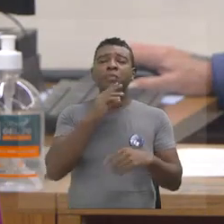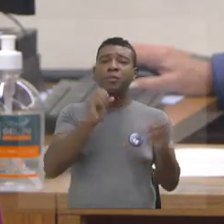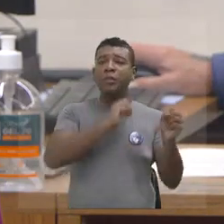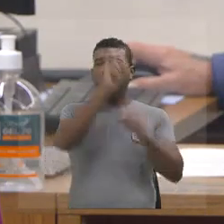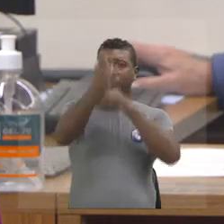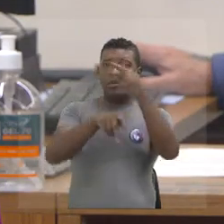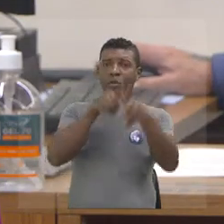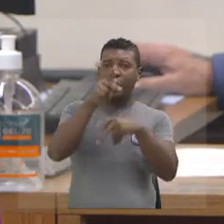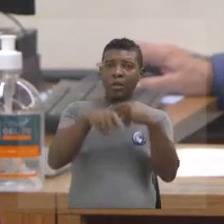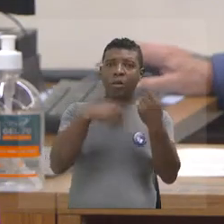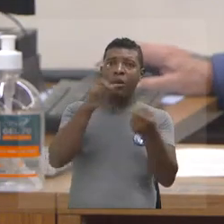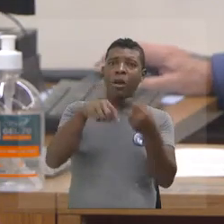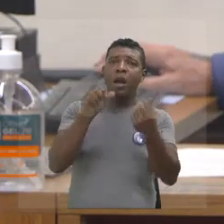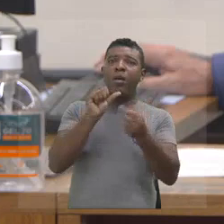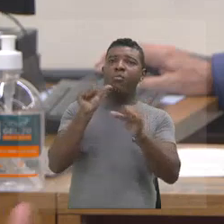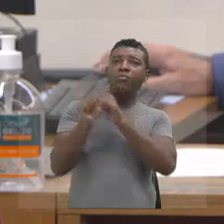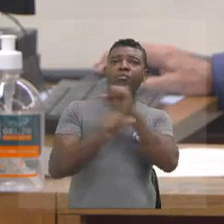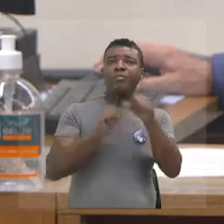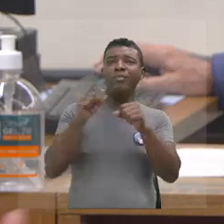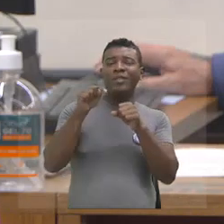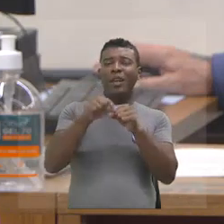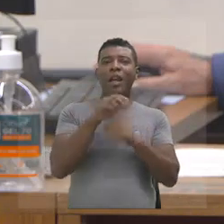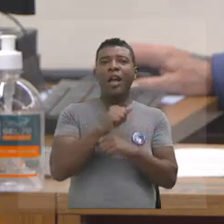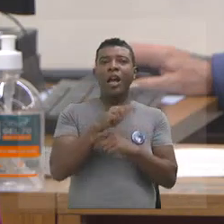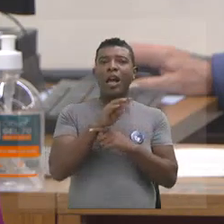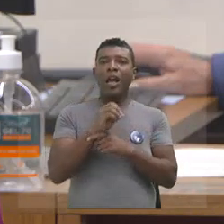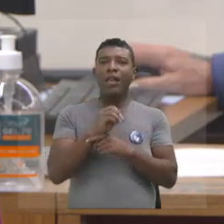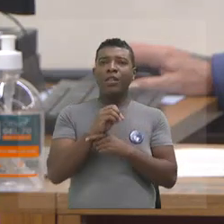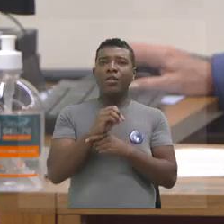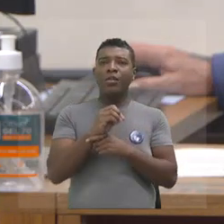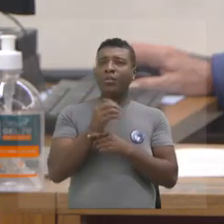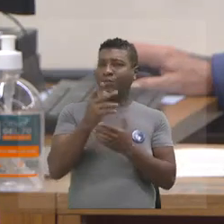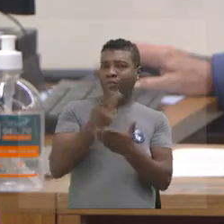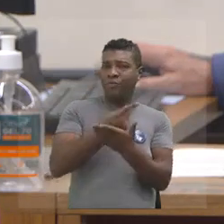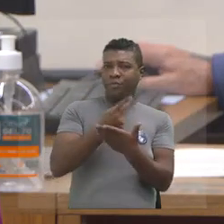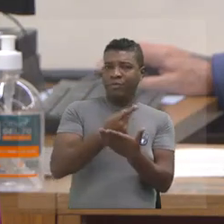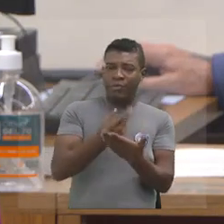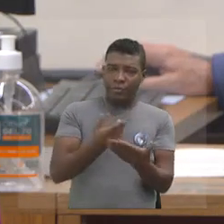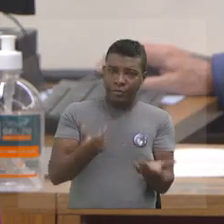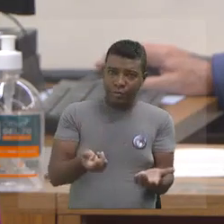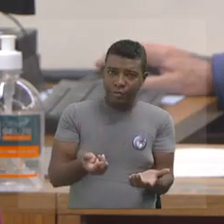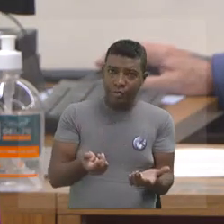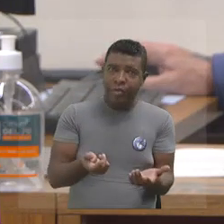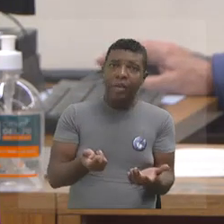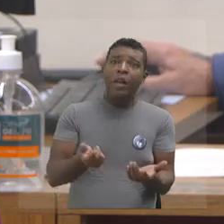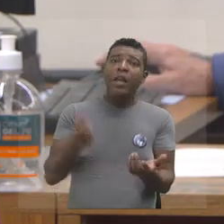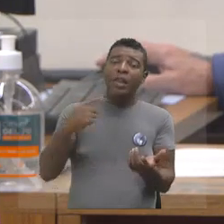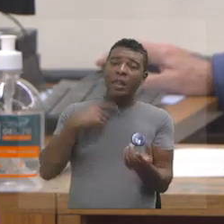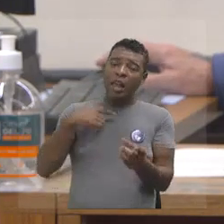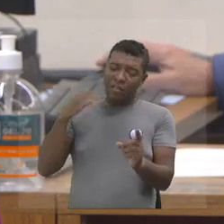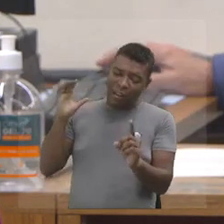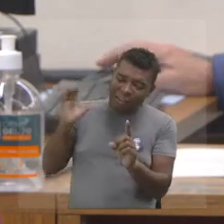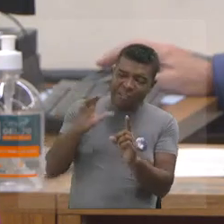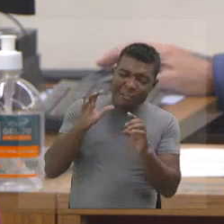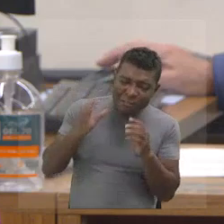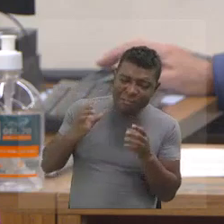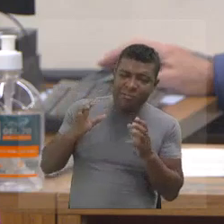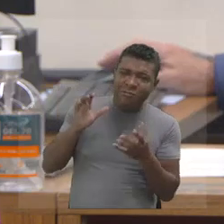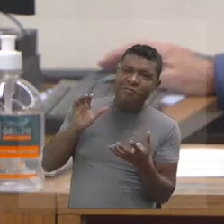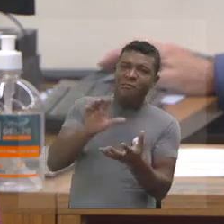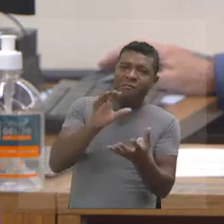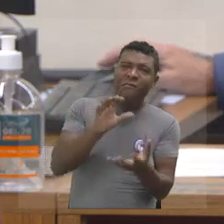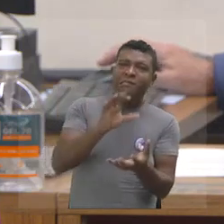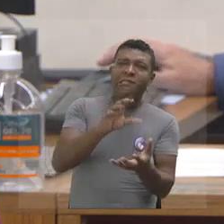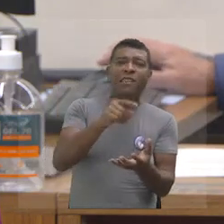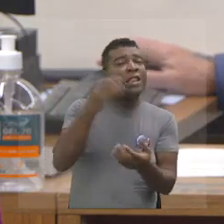da desse auto de infração que é legal válido e houve uma pressão para sua é alteração um outro ponto